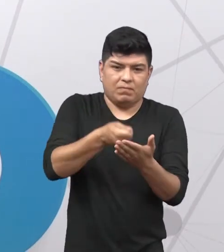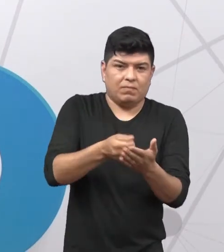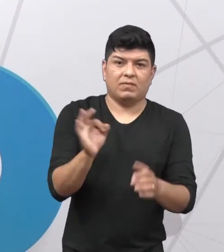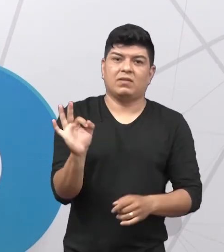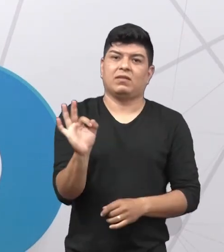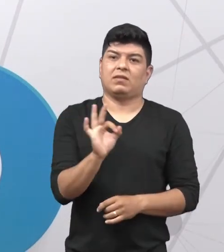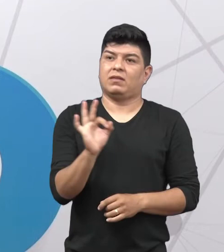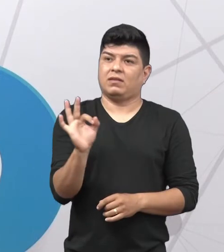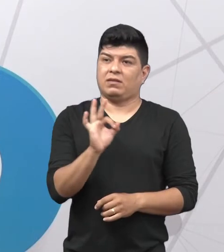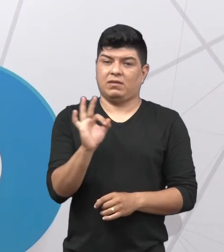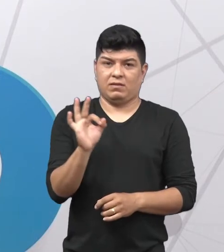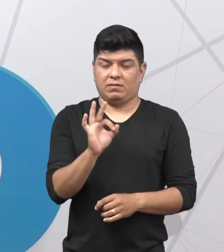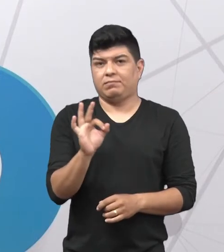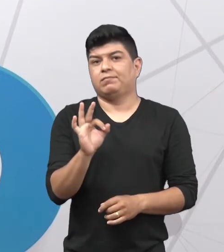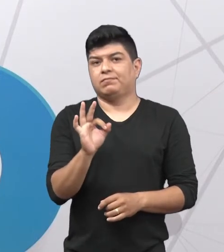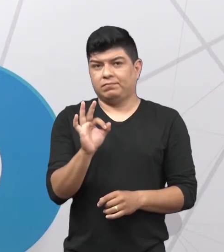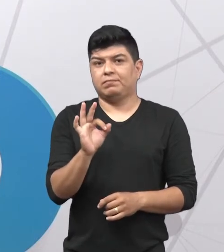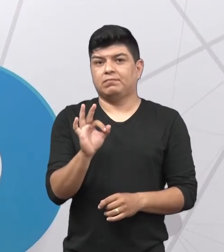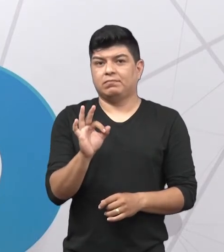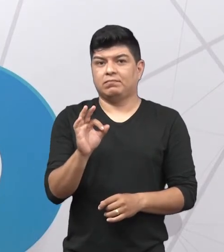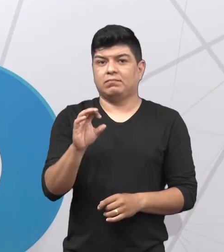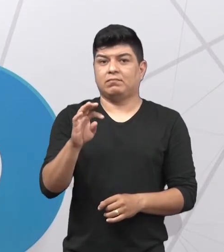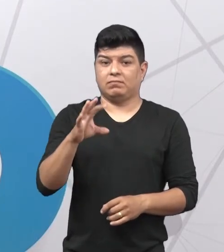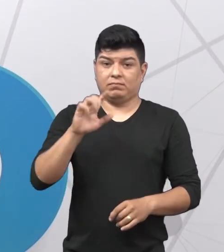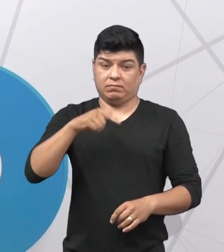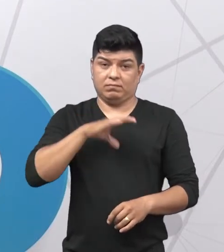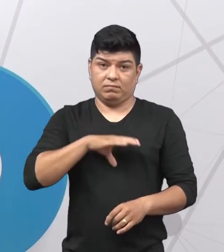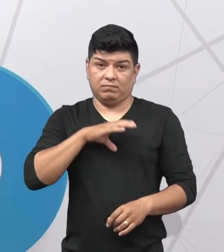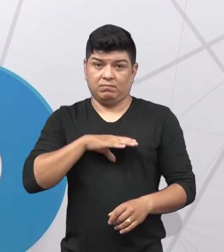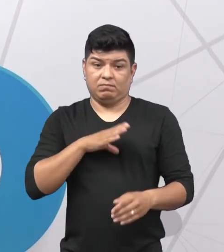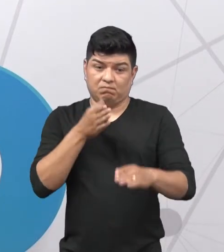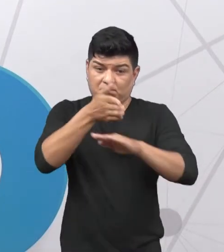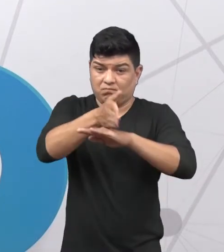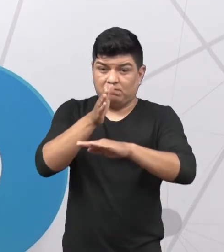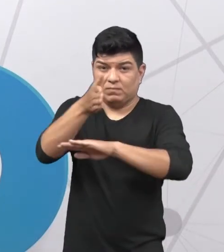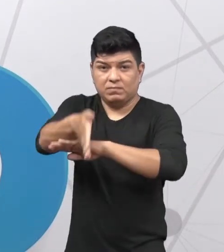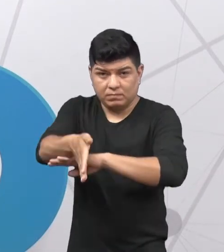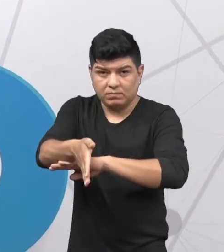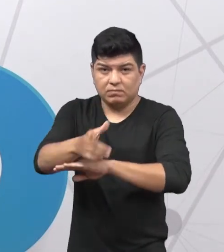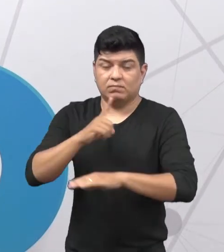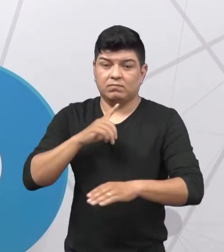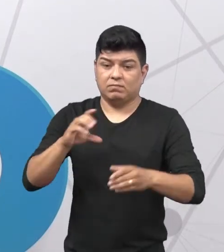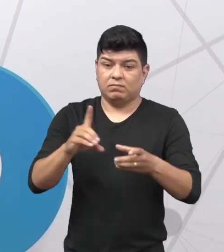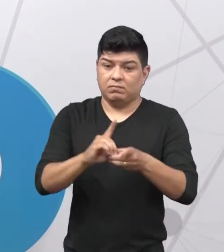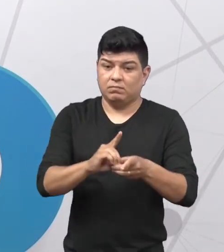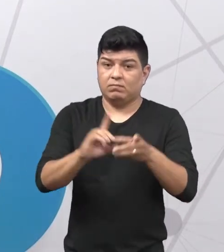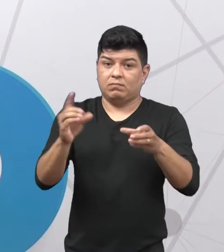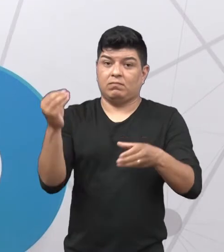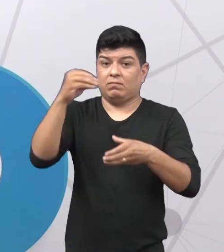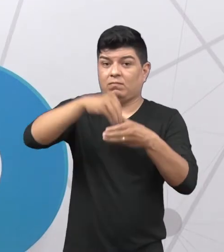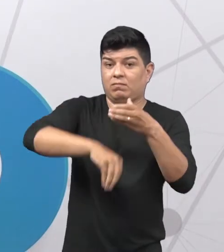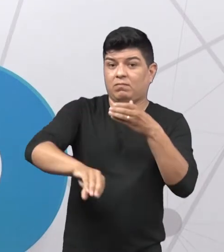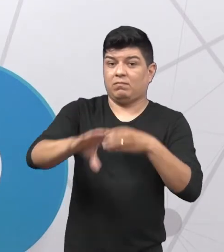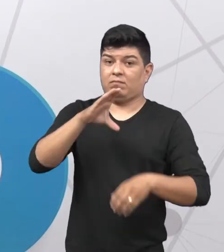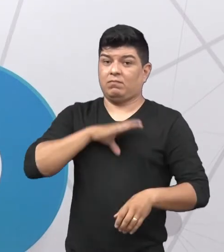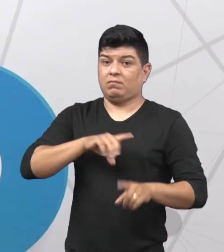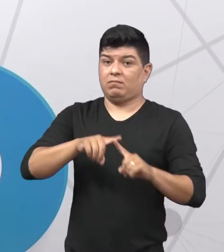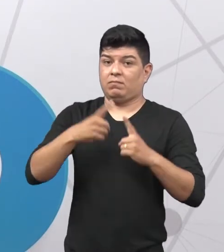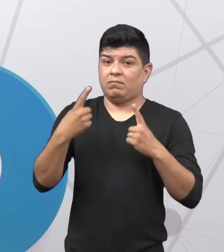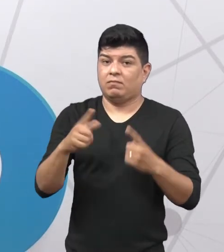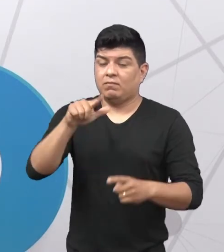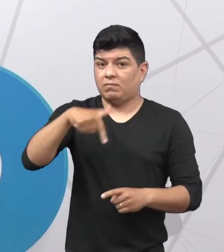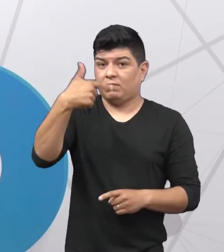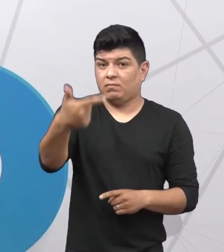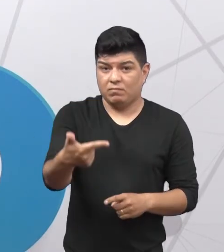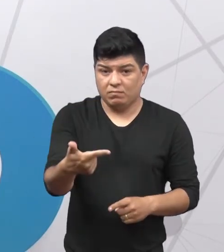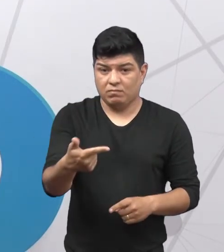desses impostos, Atenas invadia. Então, ela tinha uma democracia dentro da sua cidade, mas com relação a